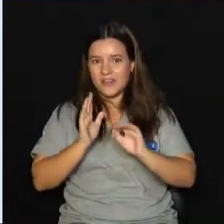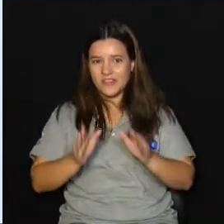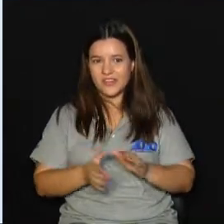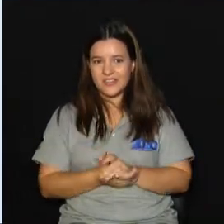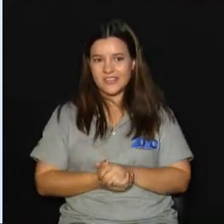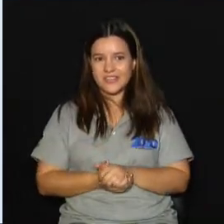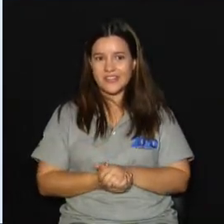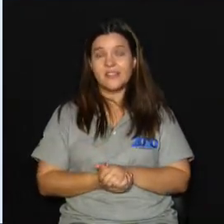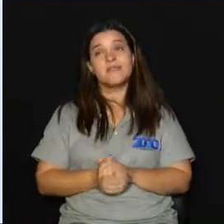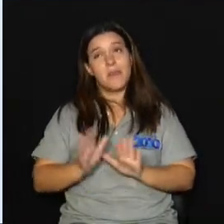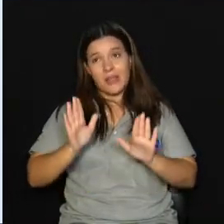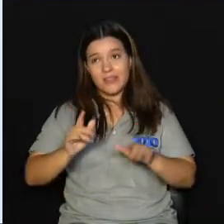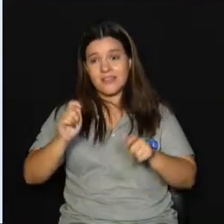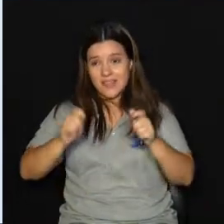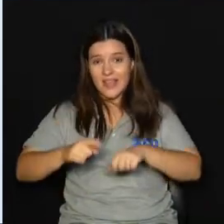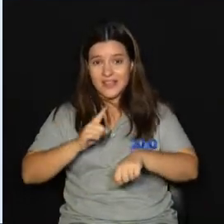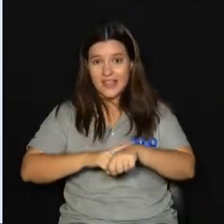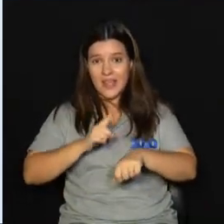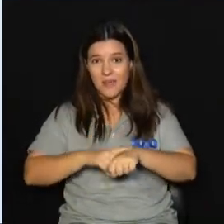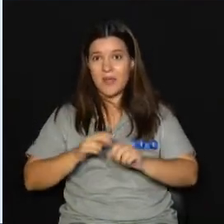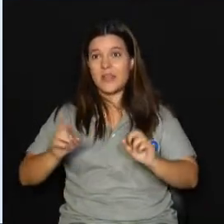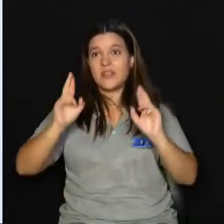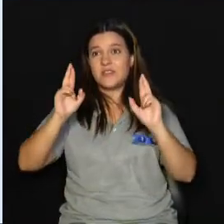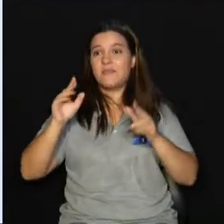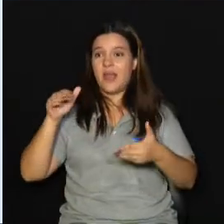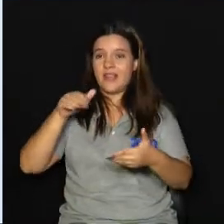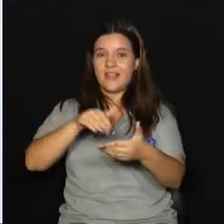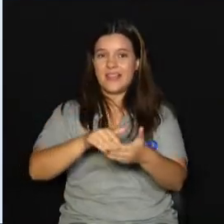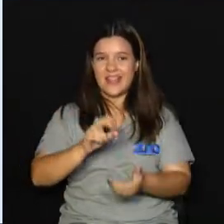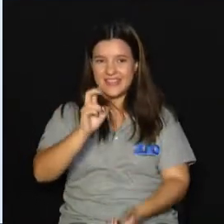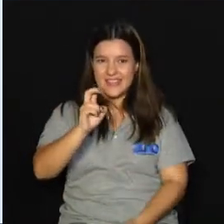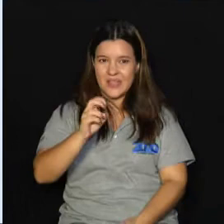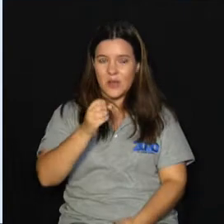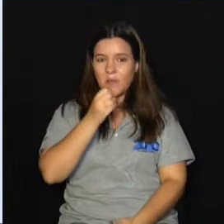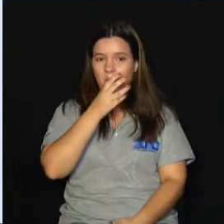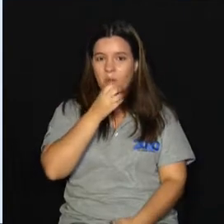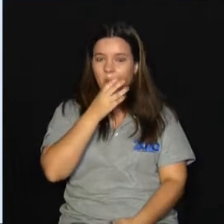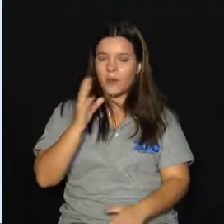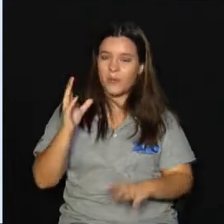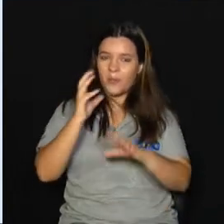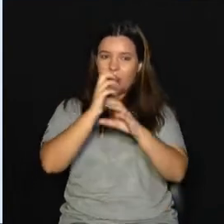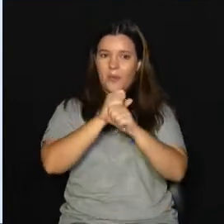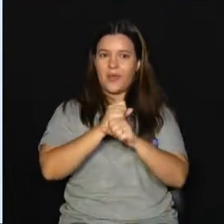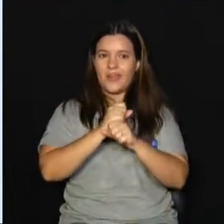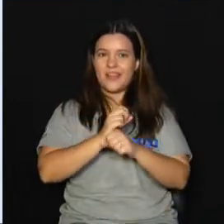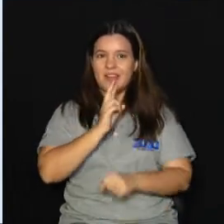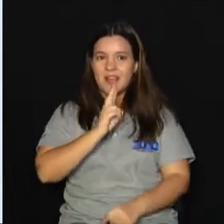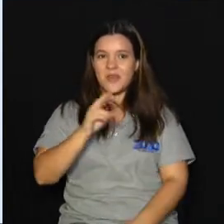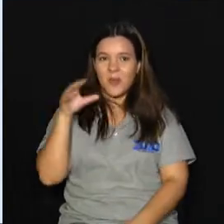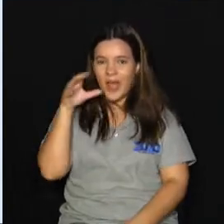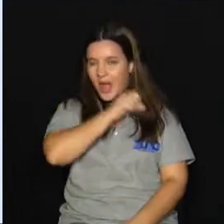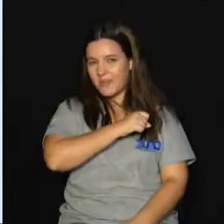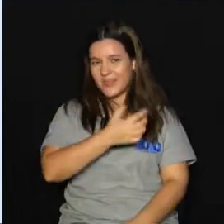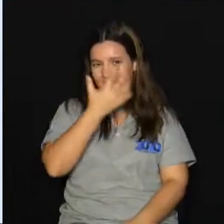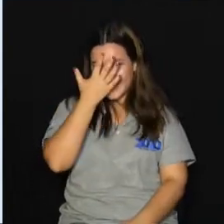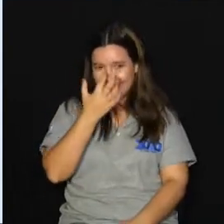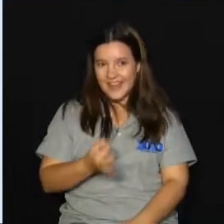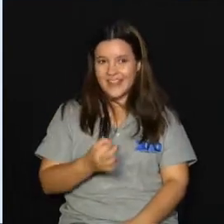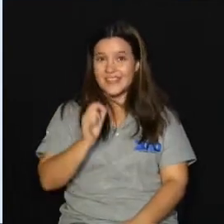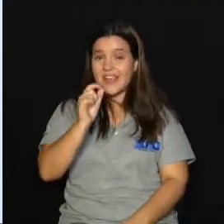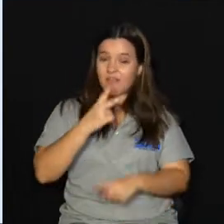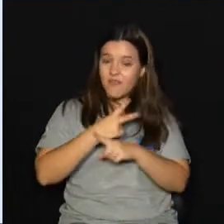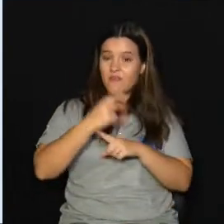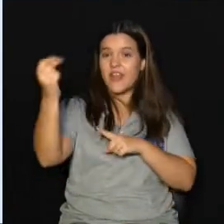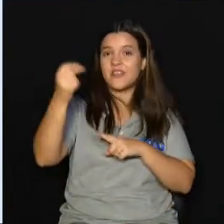que continue assim, até às 17h, e a gente tenha uma boa apuração, que saia o resultado rápido também, para decidir o vitorioso